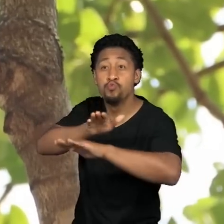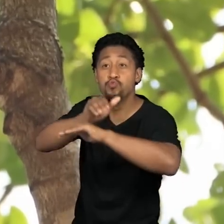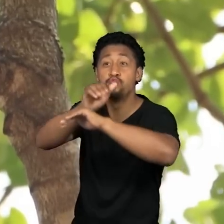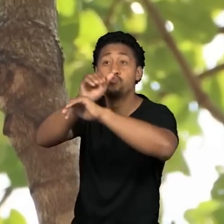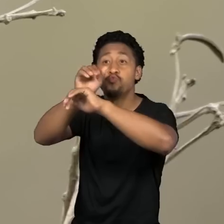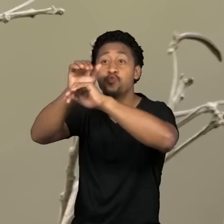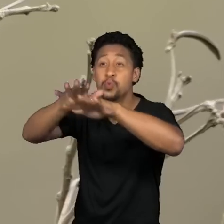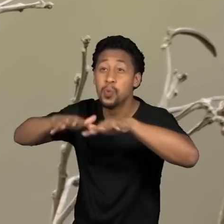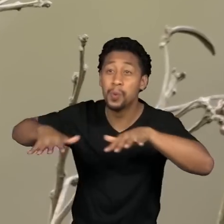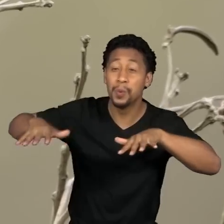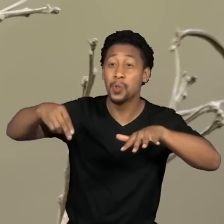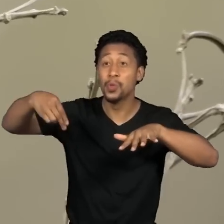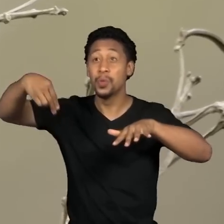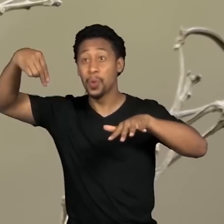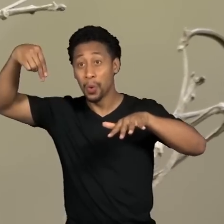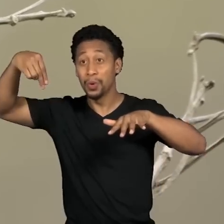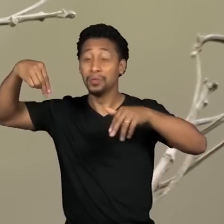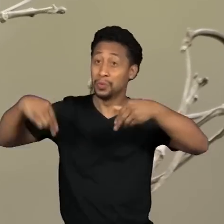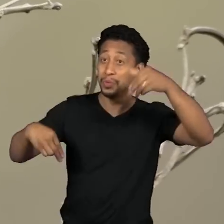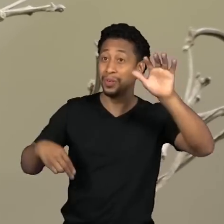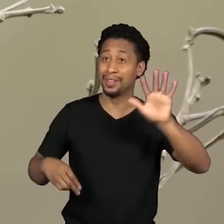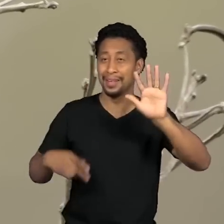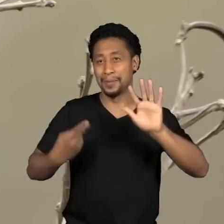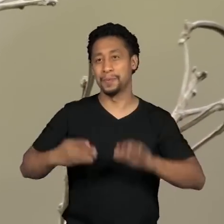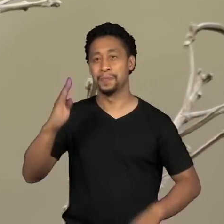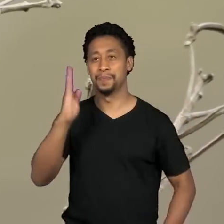e nordeste do Brasil.